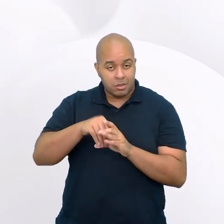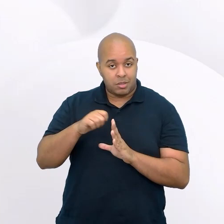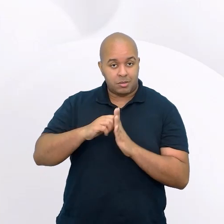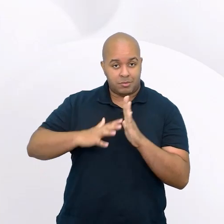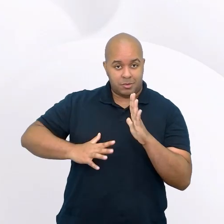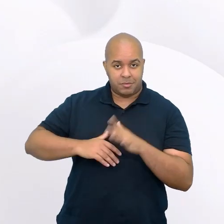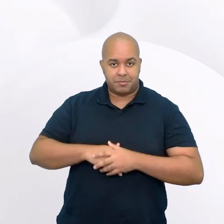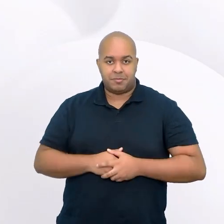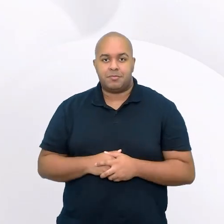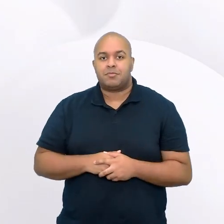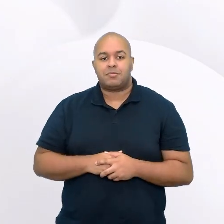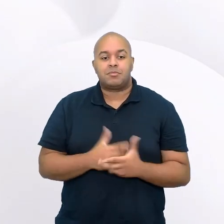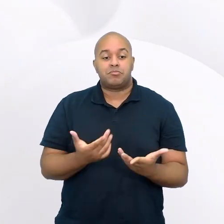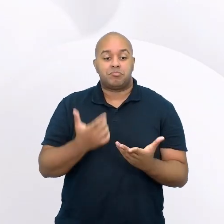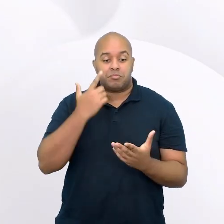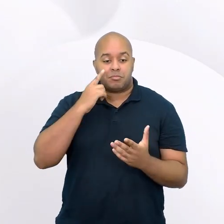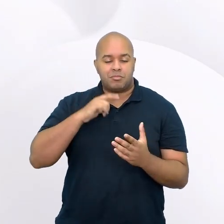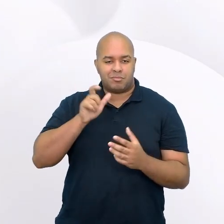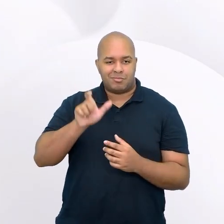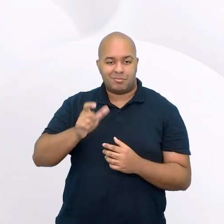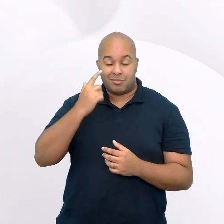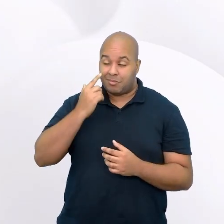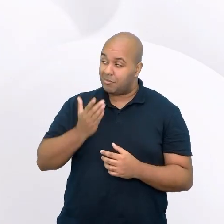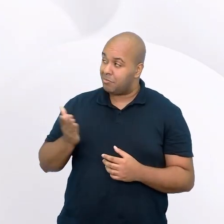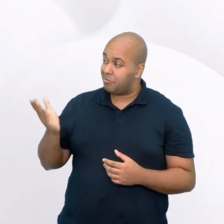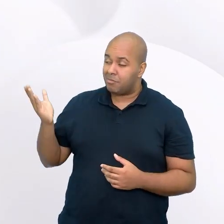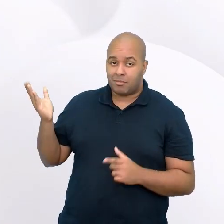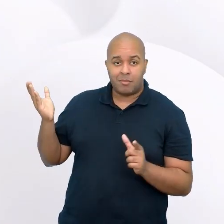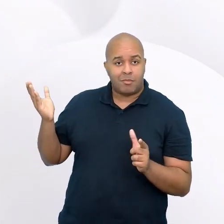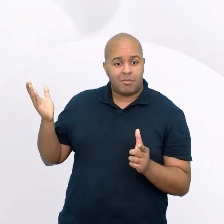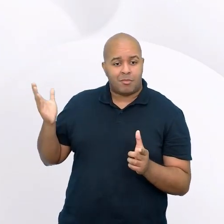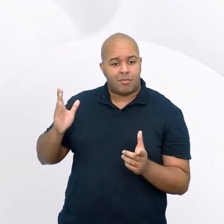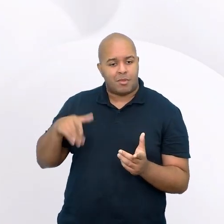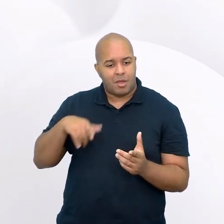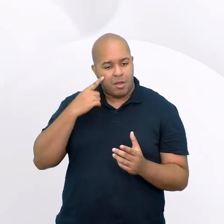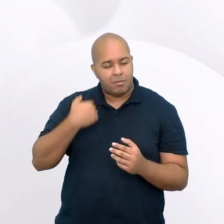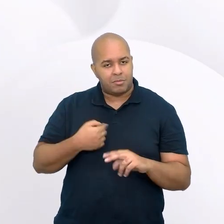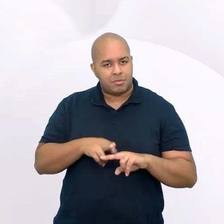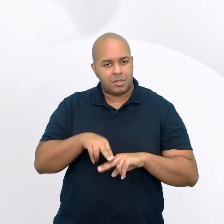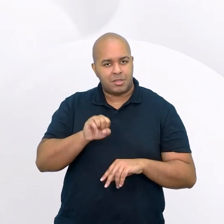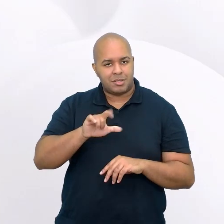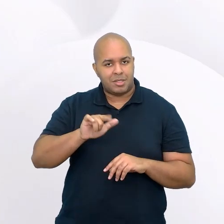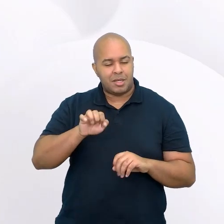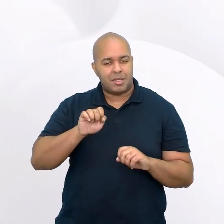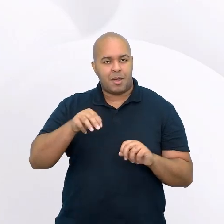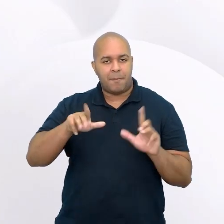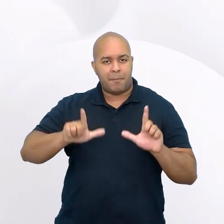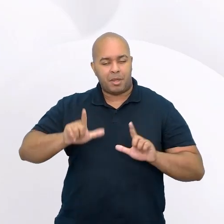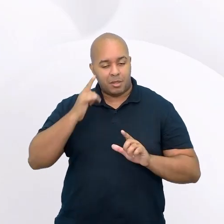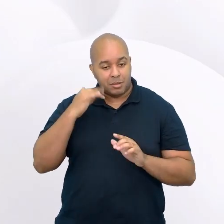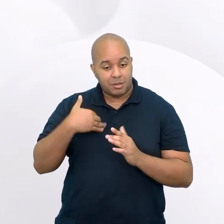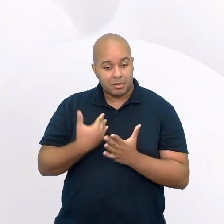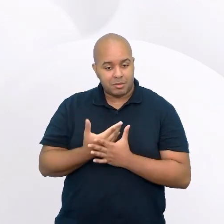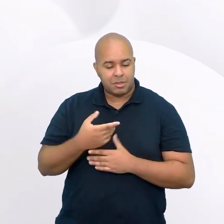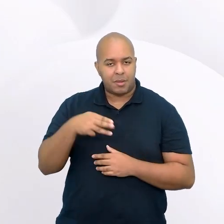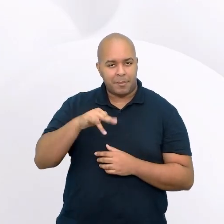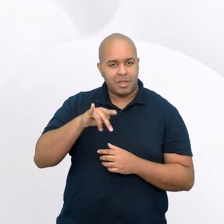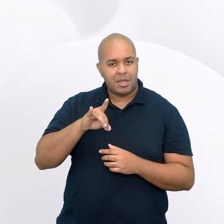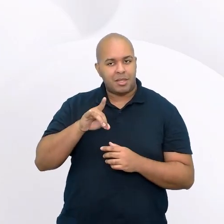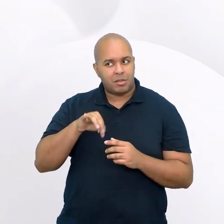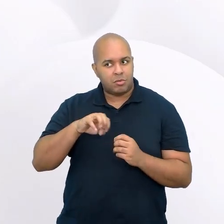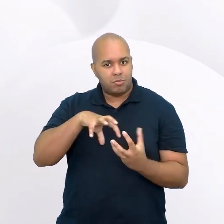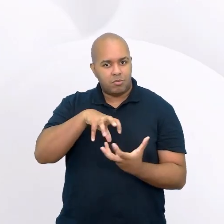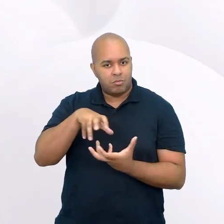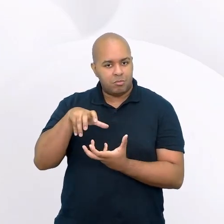atividade é o exemplo que tem aqui é o do hashtag se liga na mídia né Tá na mídia tá no mundo e aí